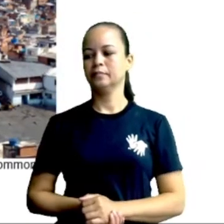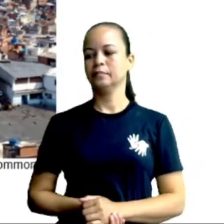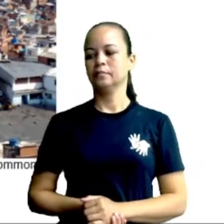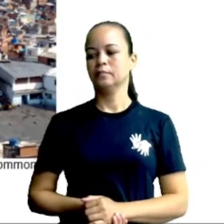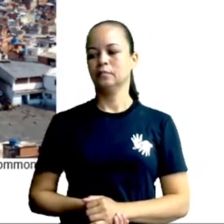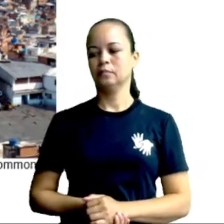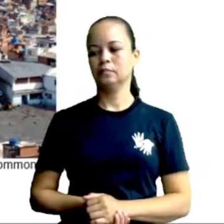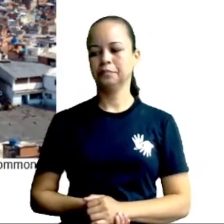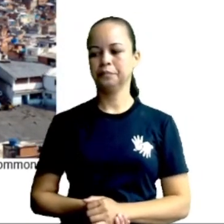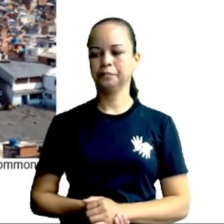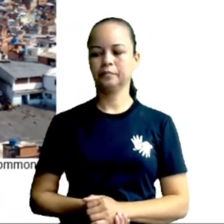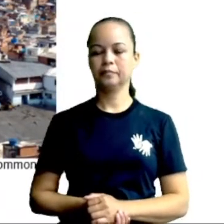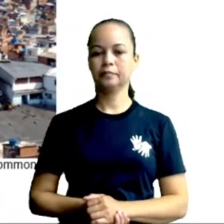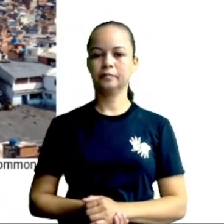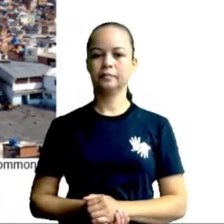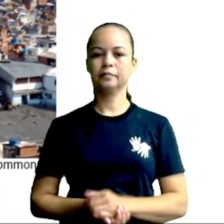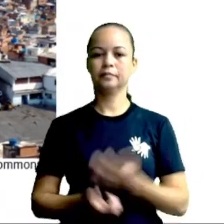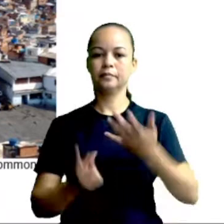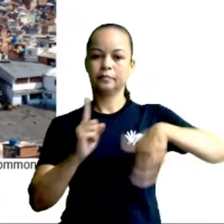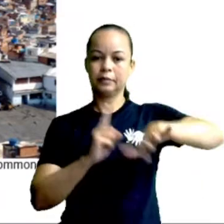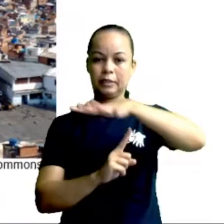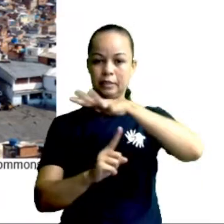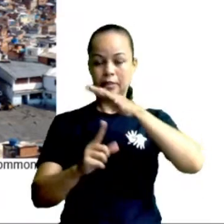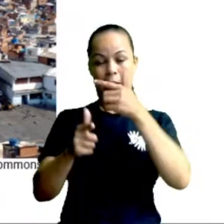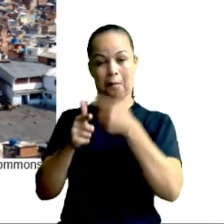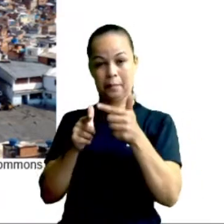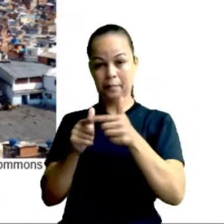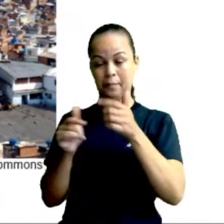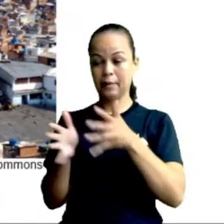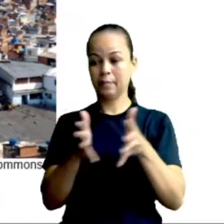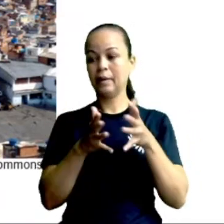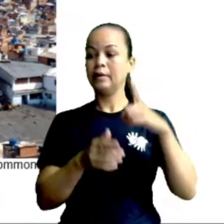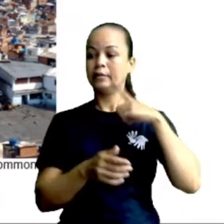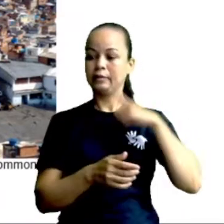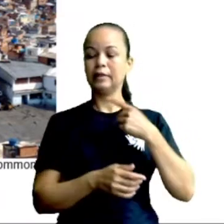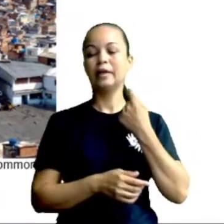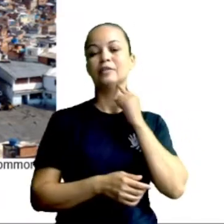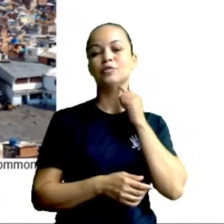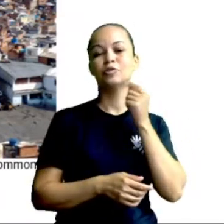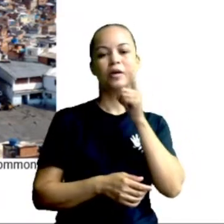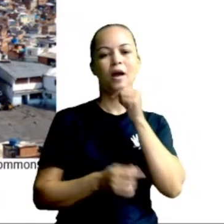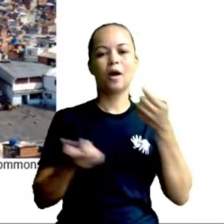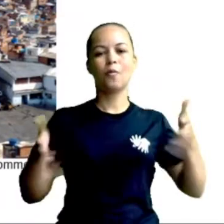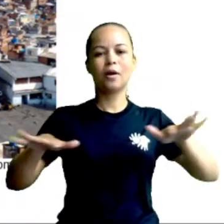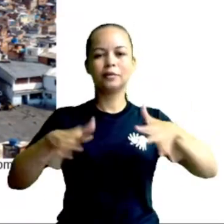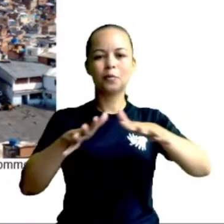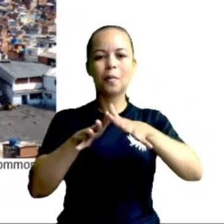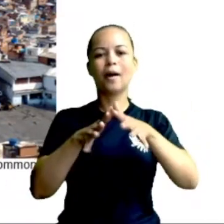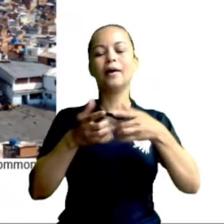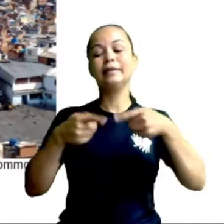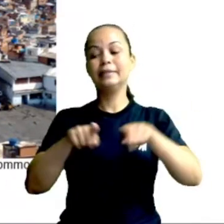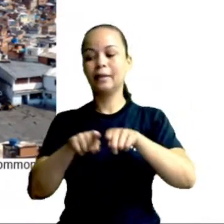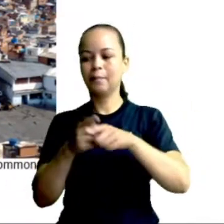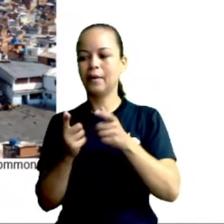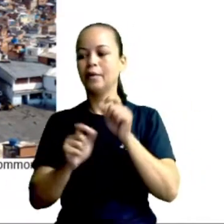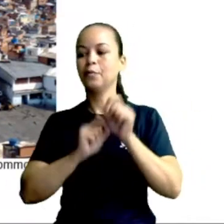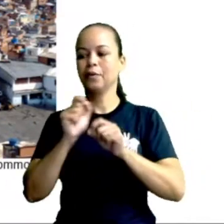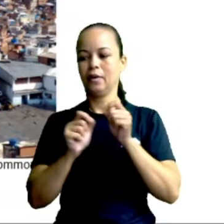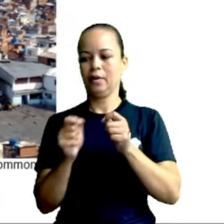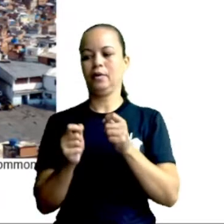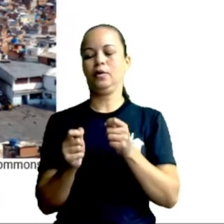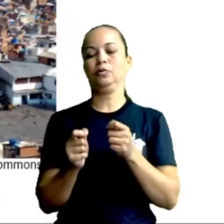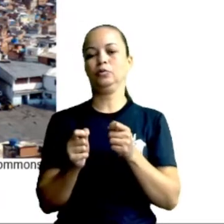E aí, dentro dos problemas ambientais, nós temos a poluição da água do mar e também nós temos a questão do